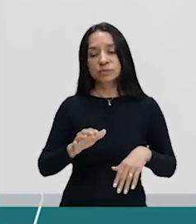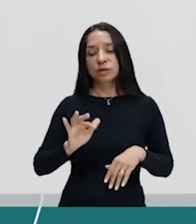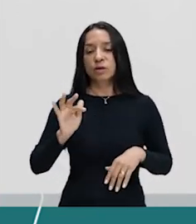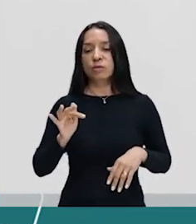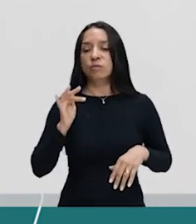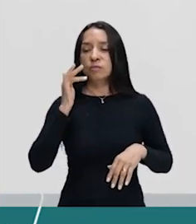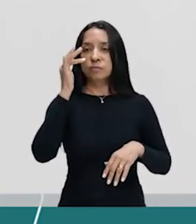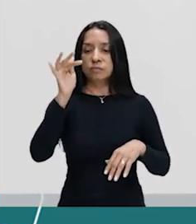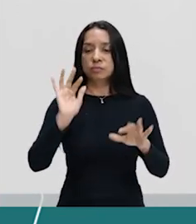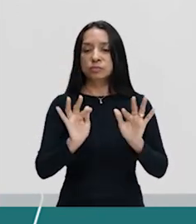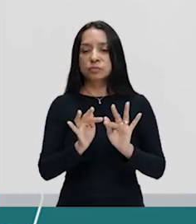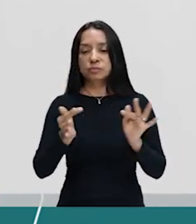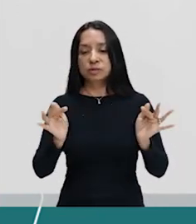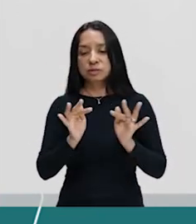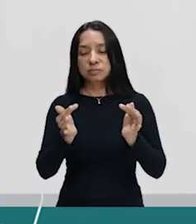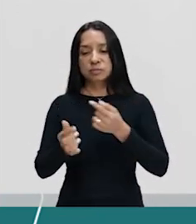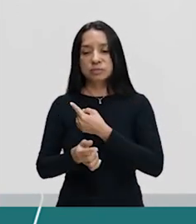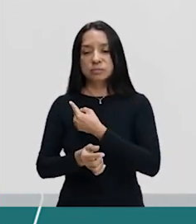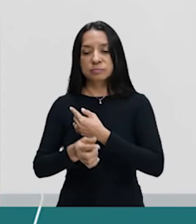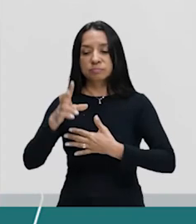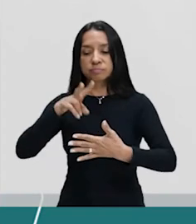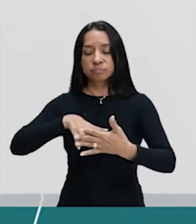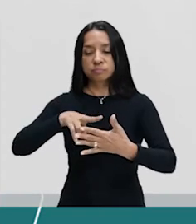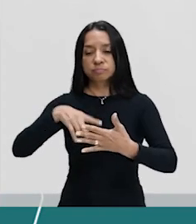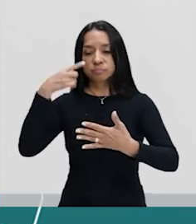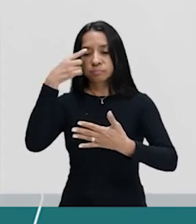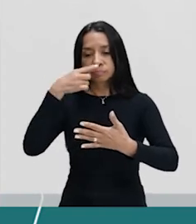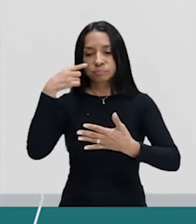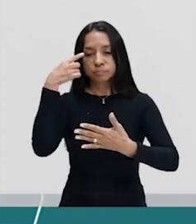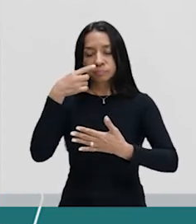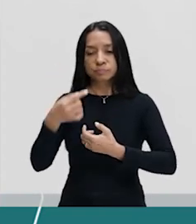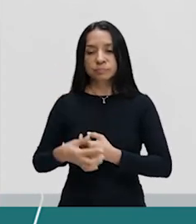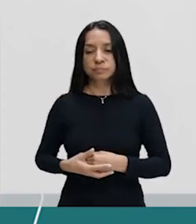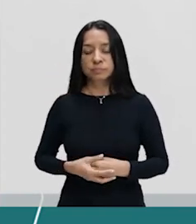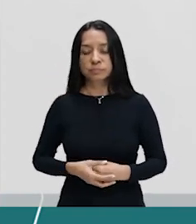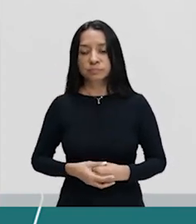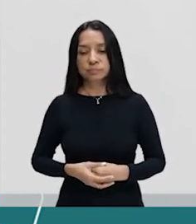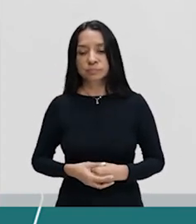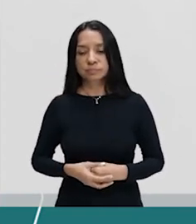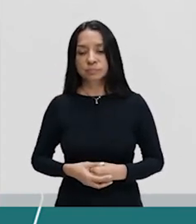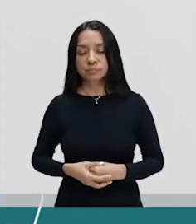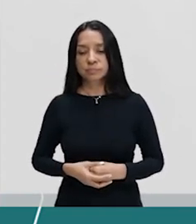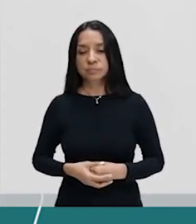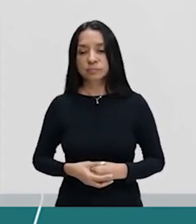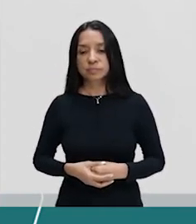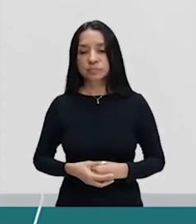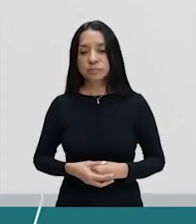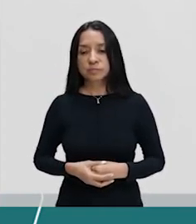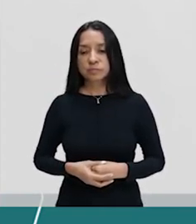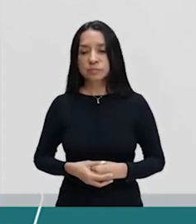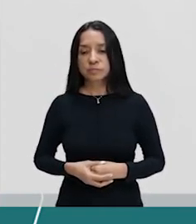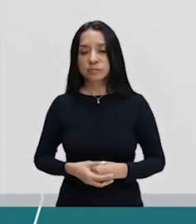él estará. Nosotros estaremos, vosotros estareis, ellos estarão.